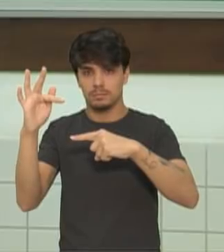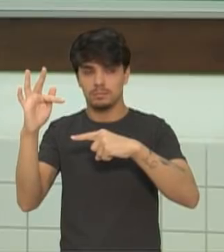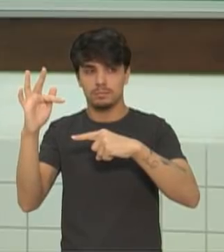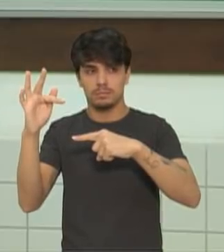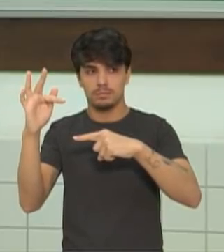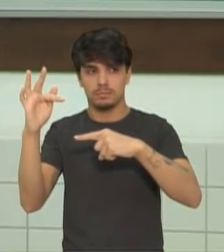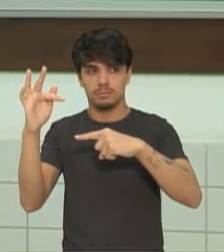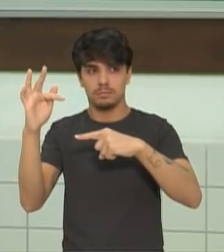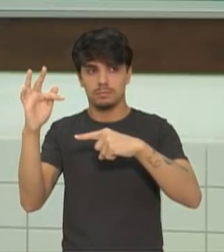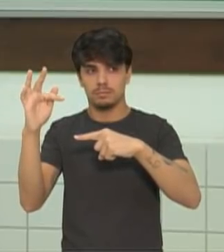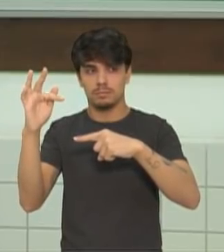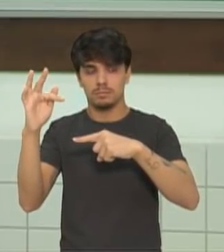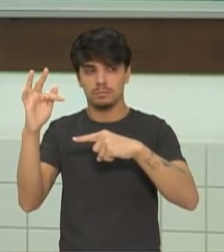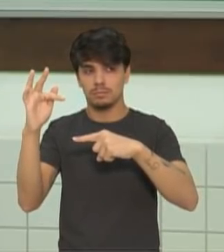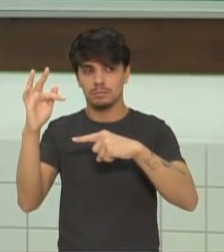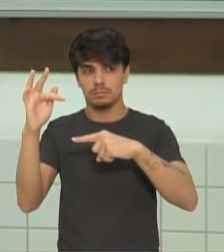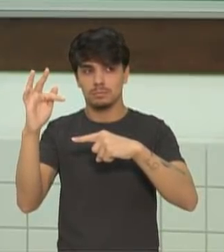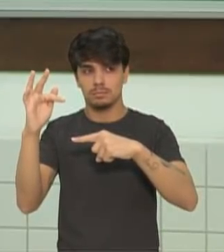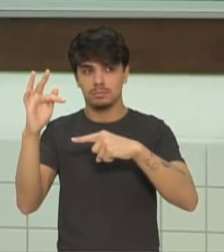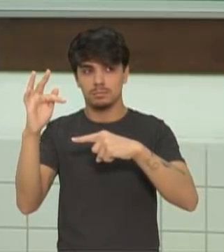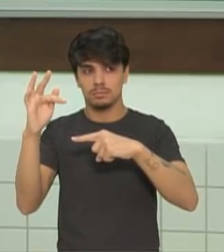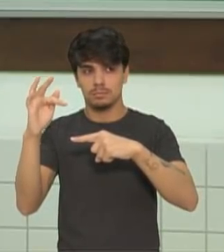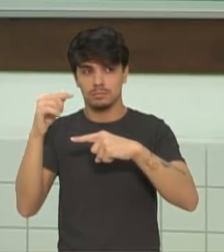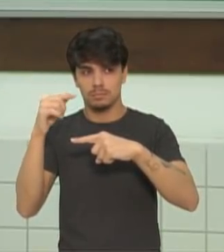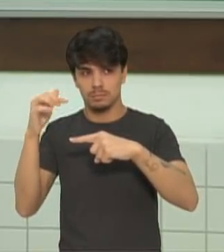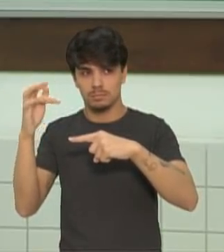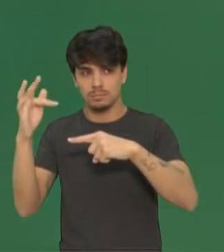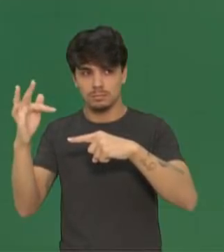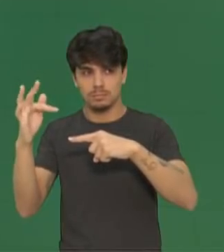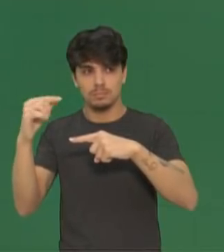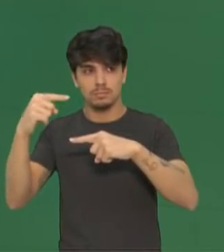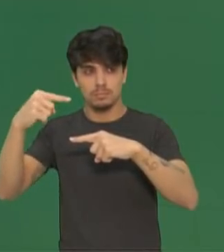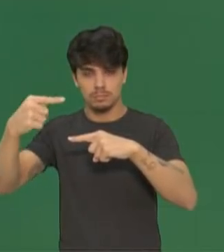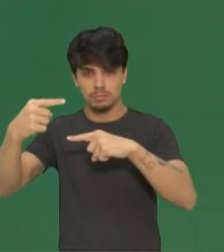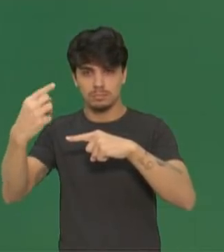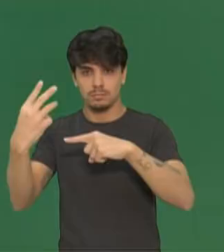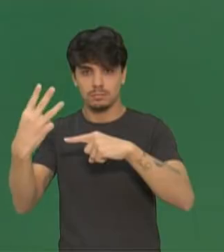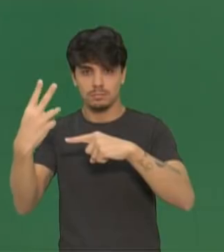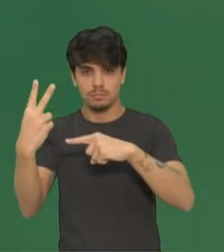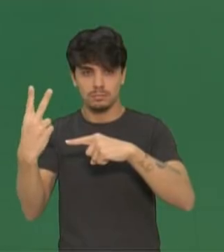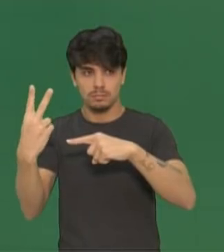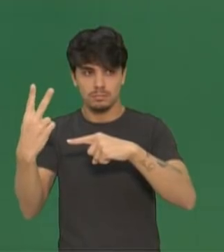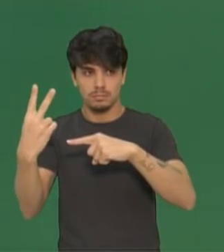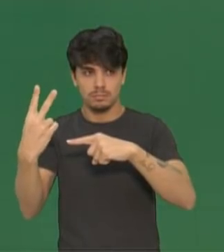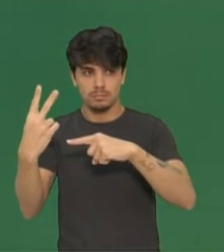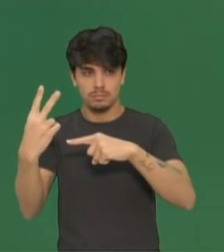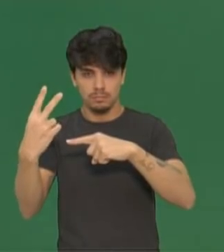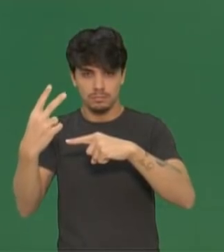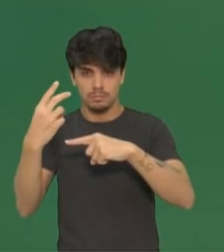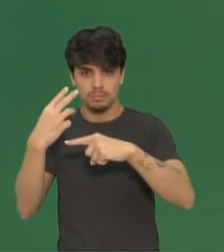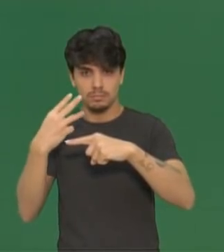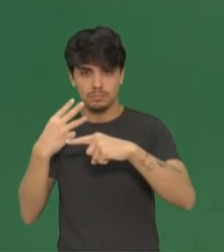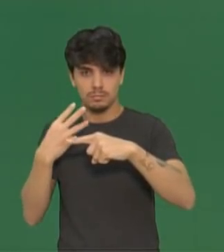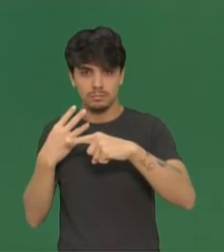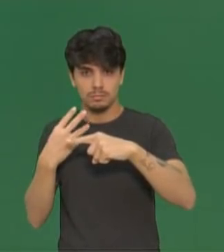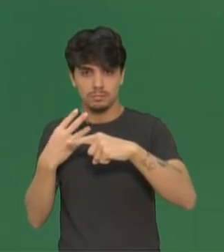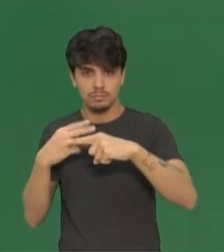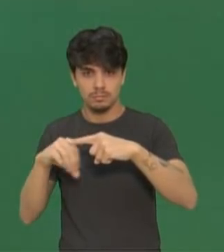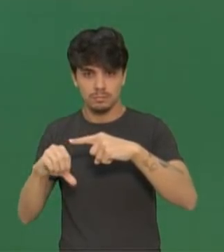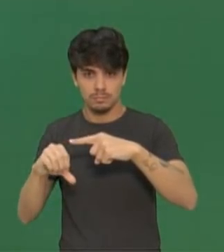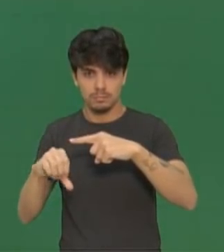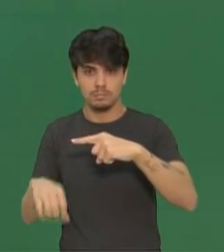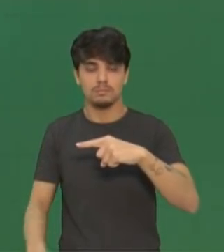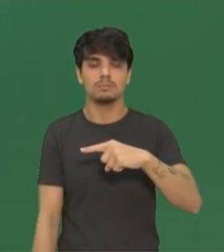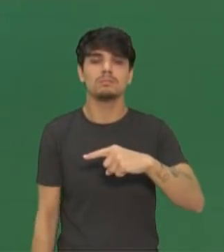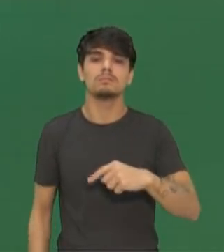de temperatura, Fahrenheit, menos 32 divididos por